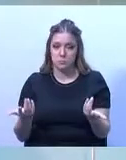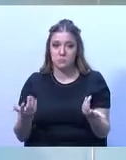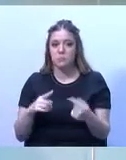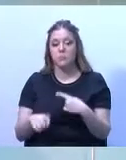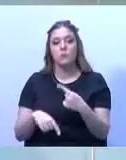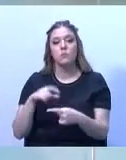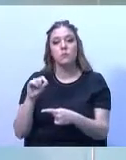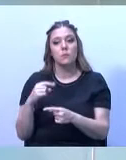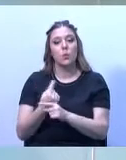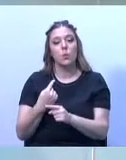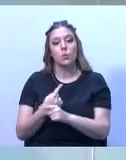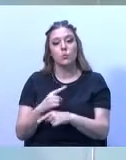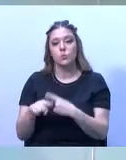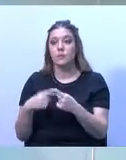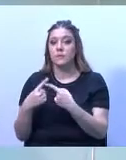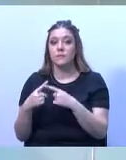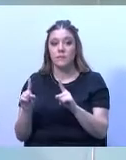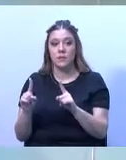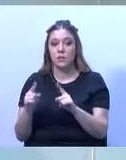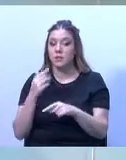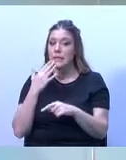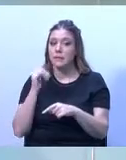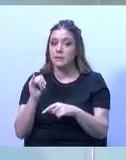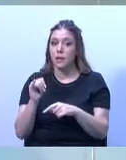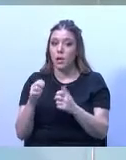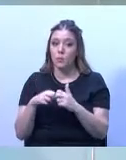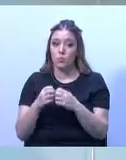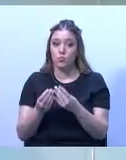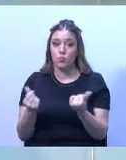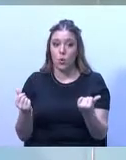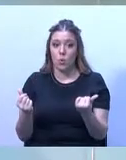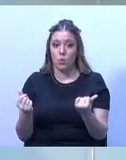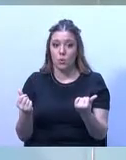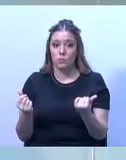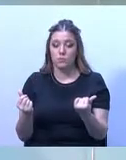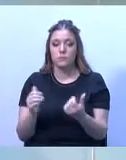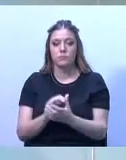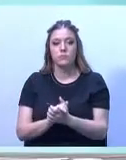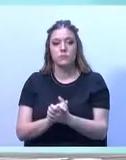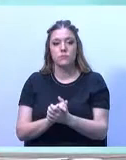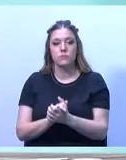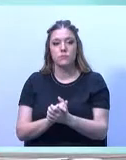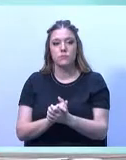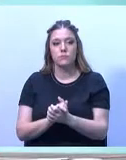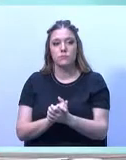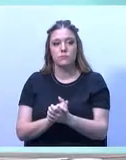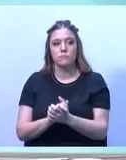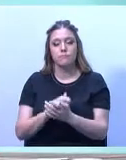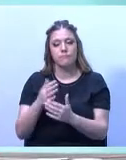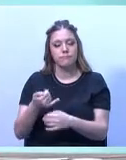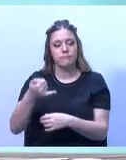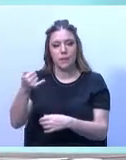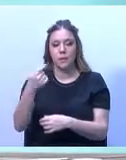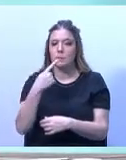depois há atitudes mais radicais para tentar debelar o problema. Não é? Vamos ao encontro do próximo telespectador. Vamos